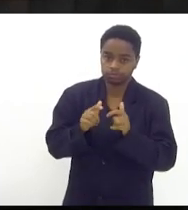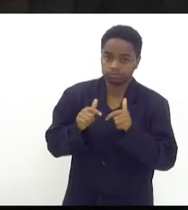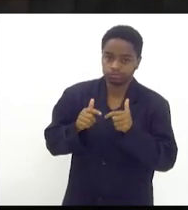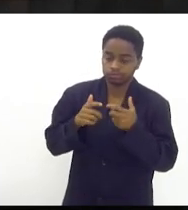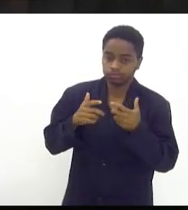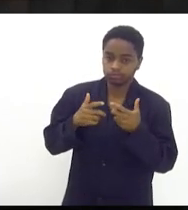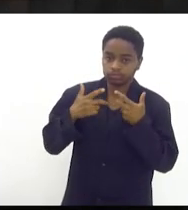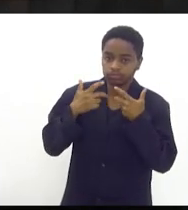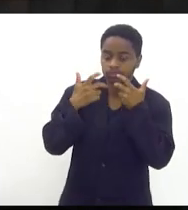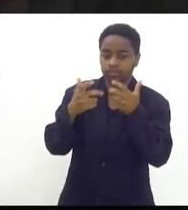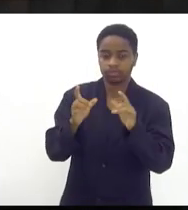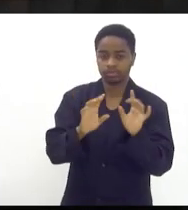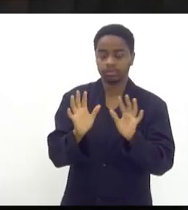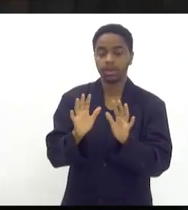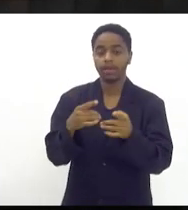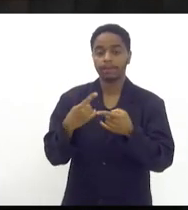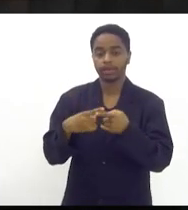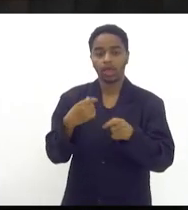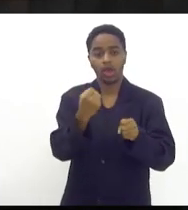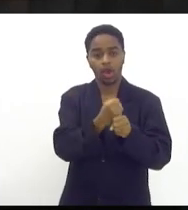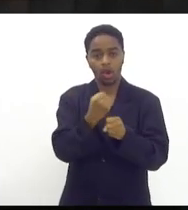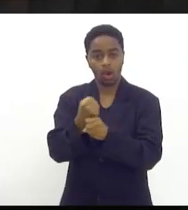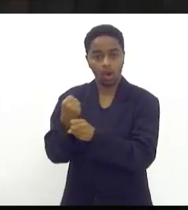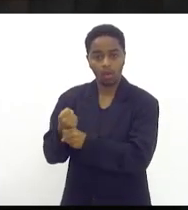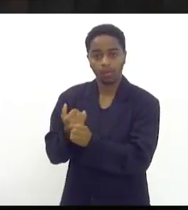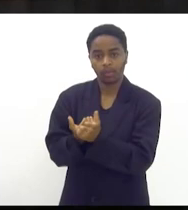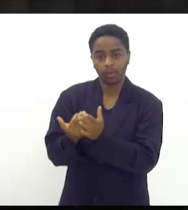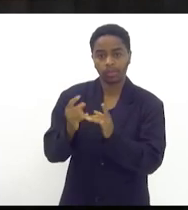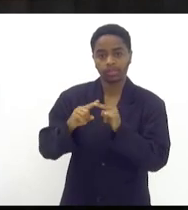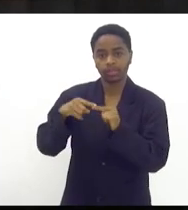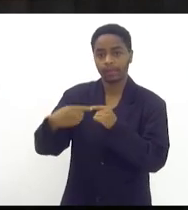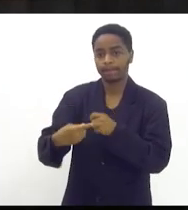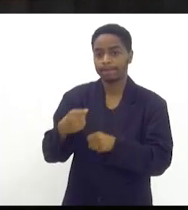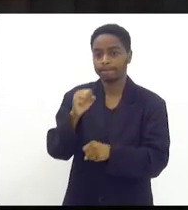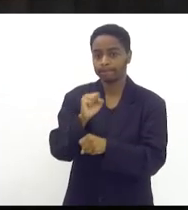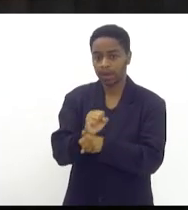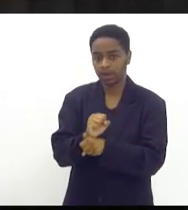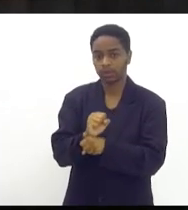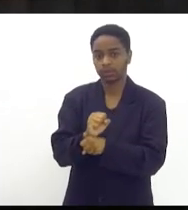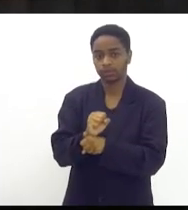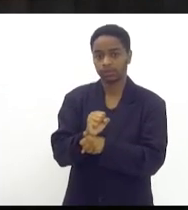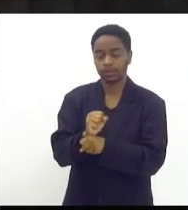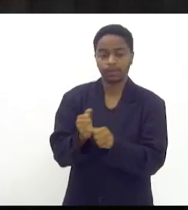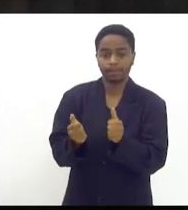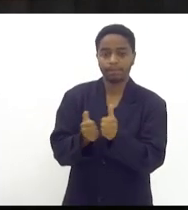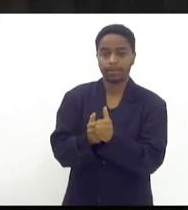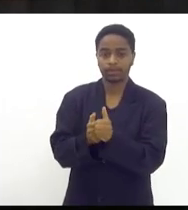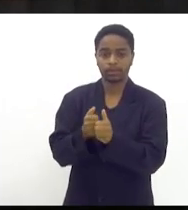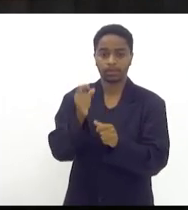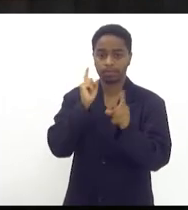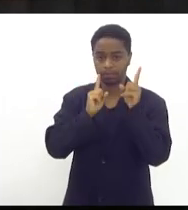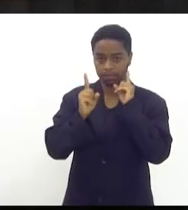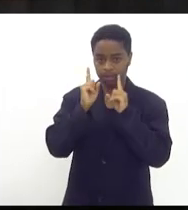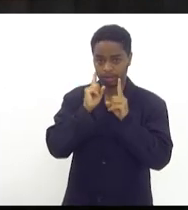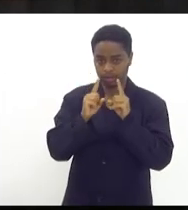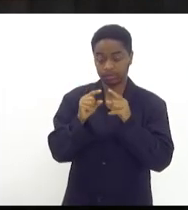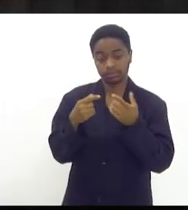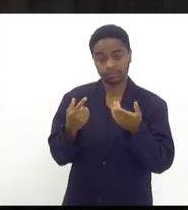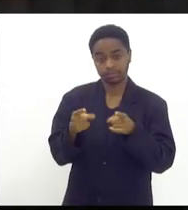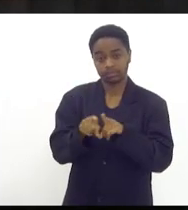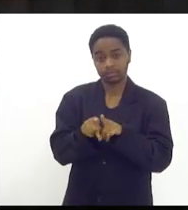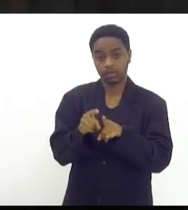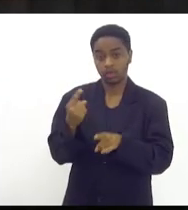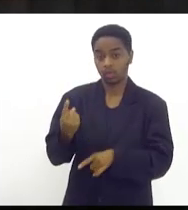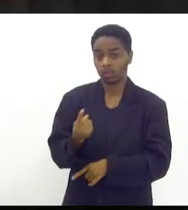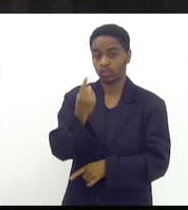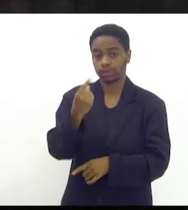Fizeram a obra de recapeamento, pararam justamente por uma questão eleitoral na entrada da cidade de Maricá. Foi o único